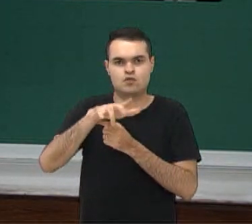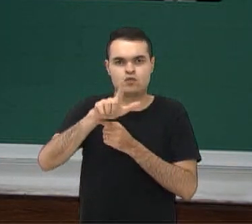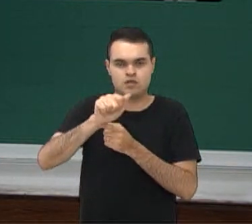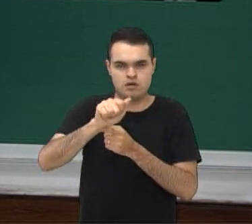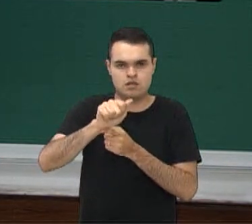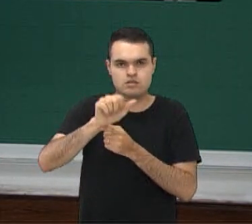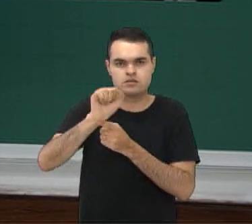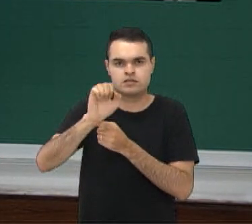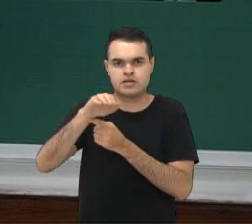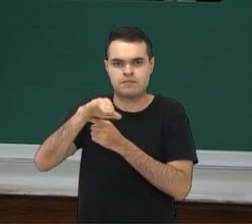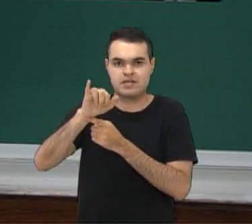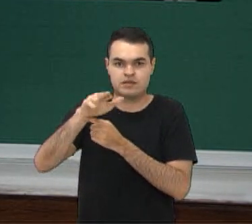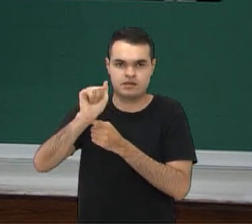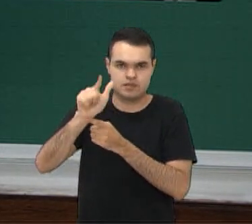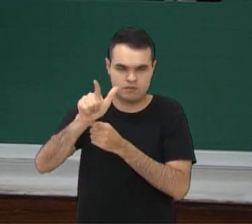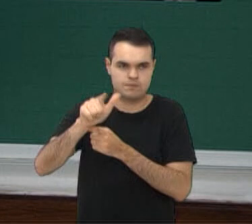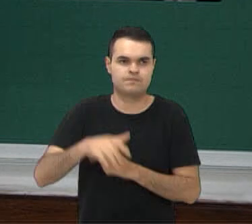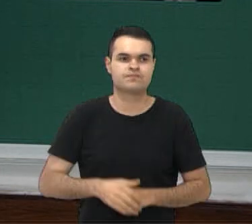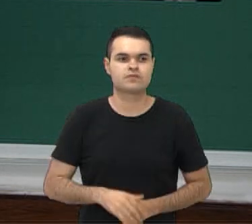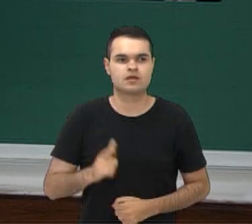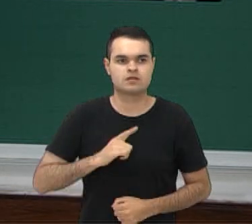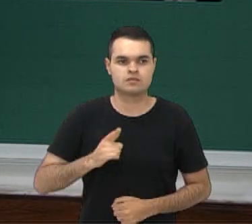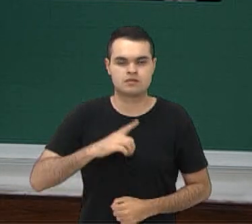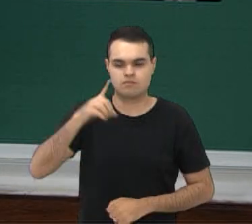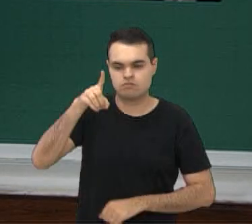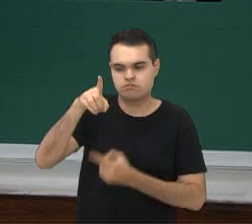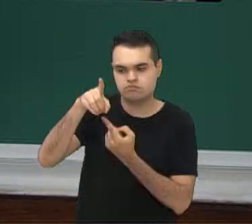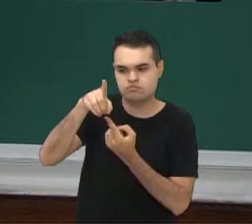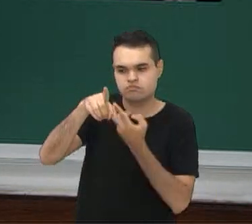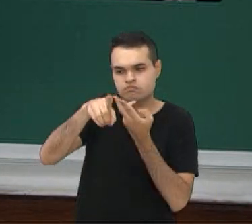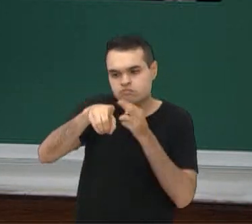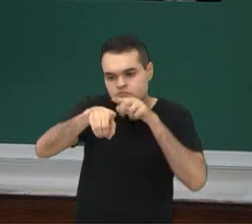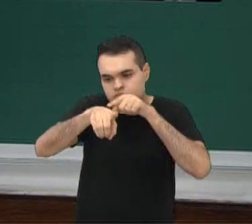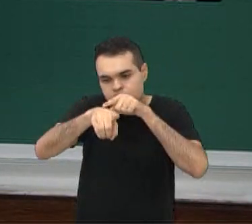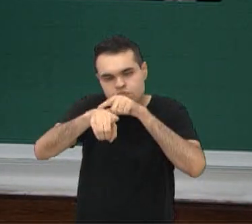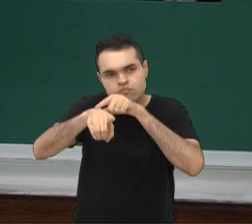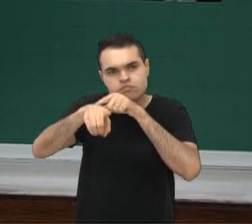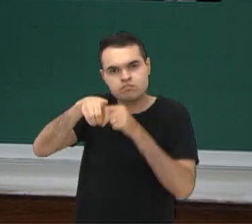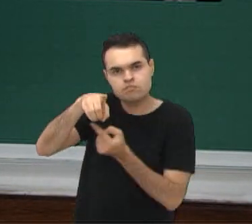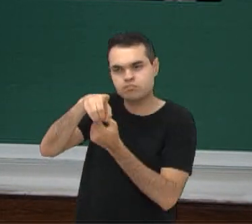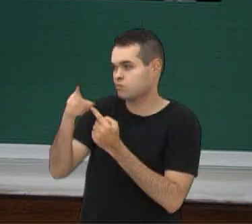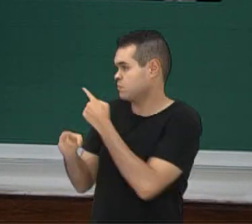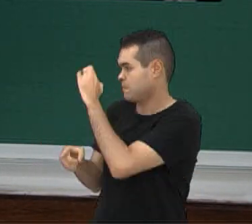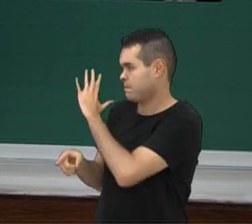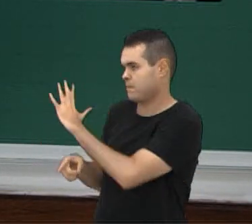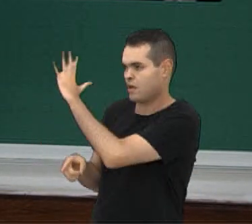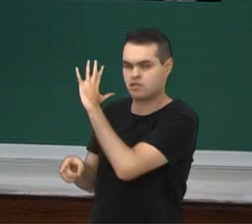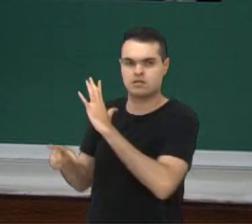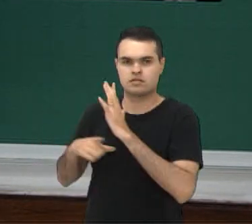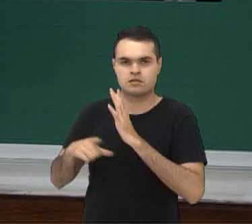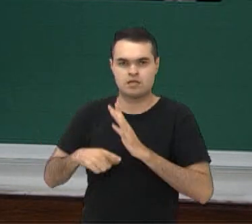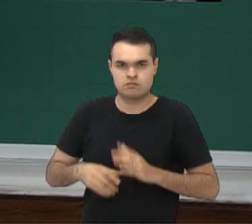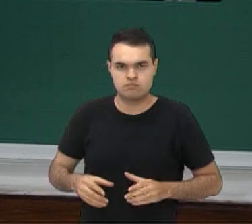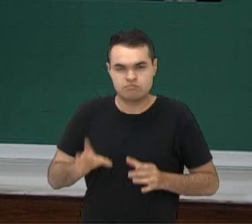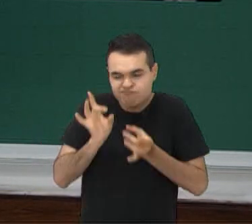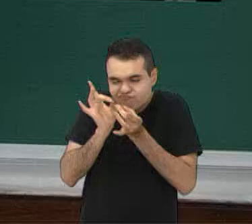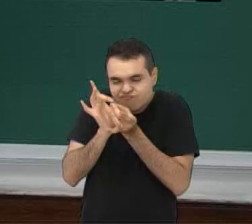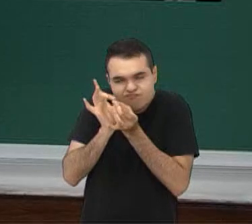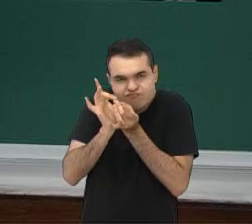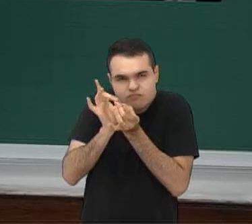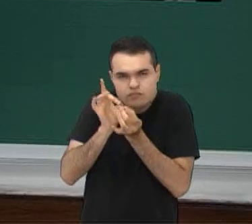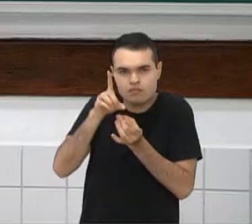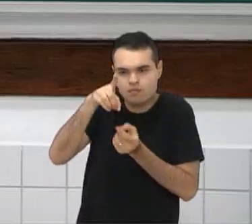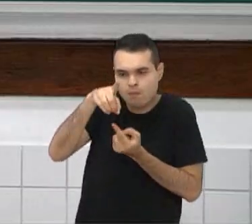ó, eu tenho aqui a próstata e notem, aqui tem a bexiga, tá? Que ela fica coladinha